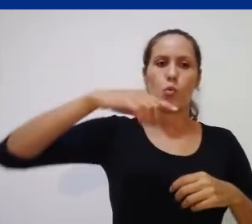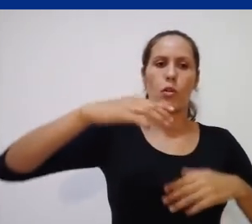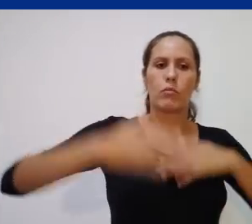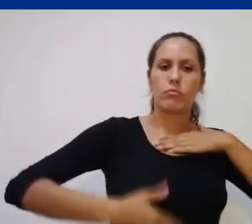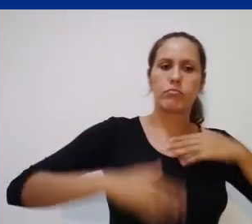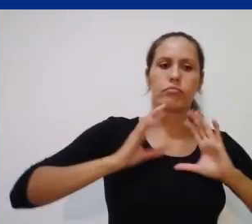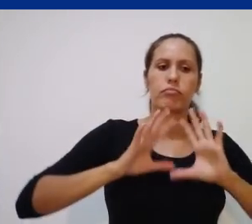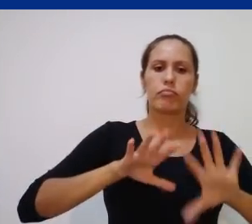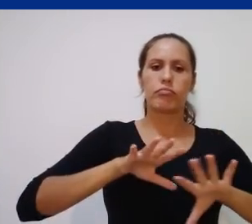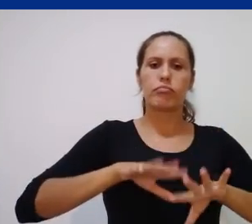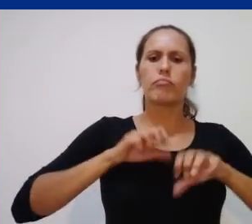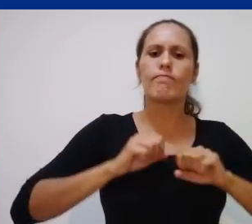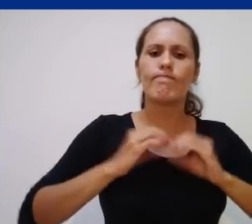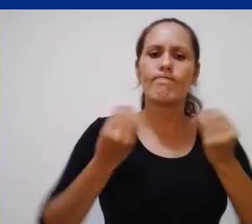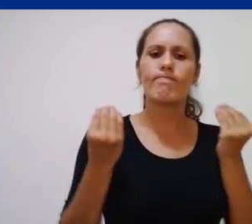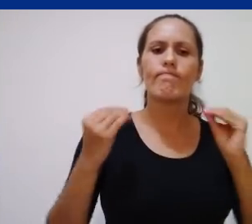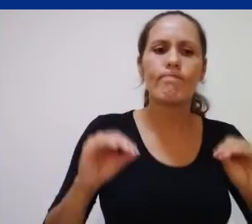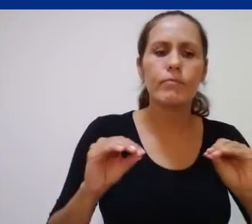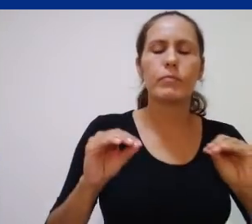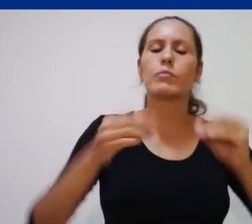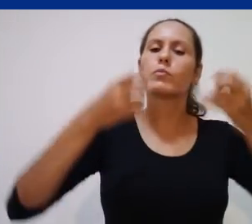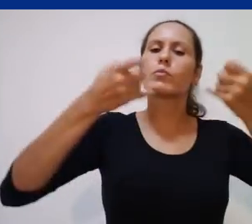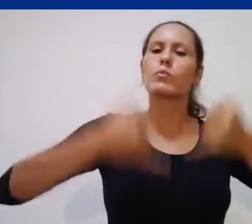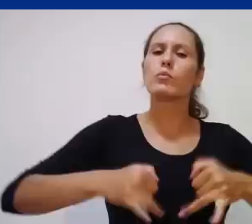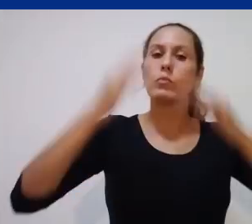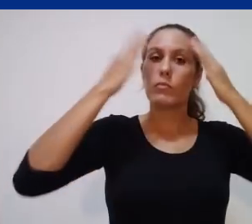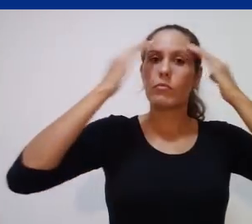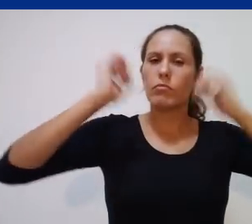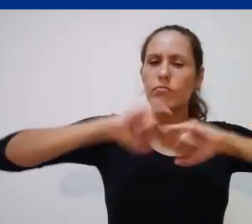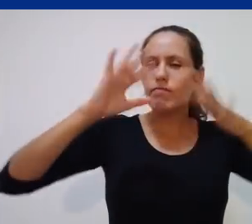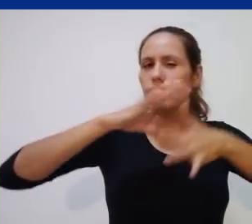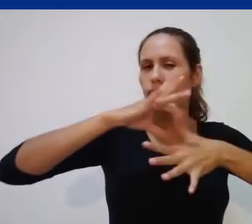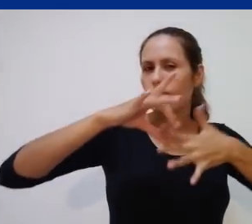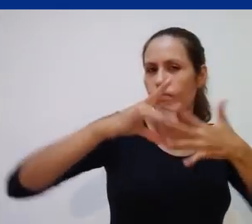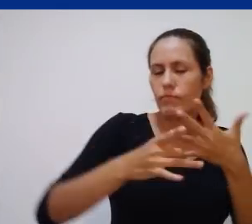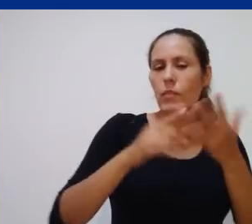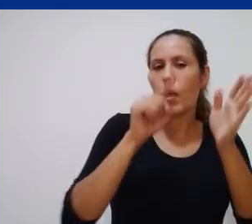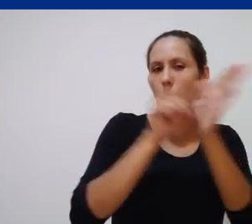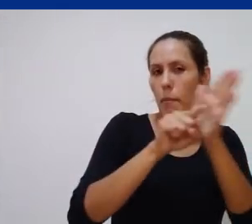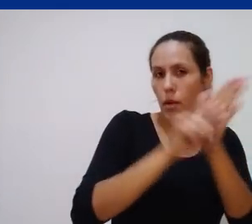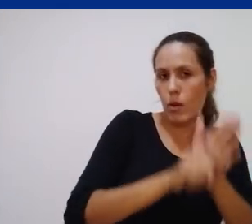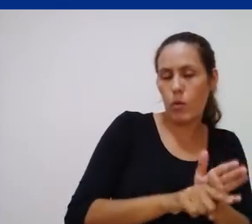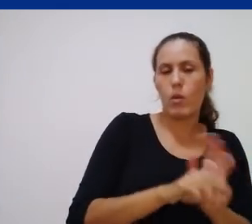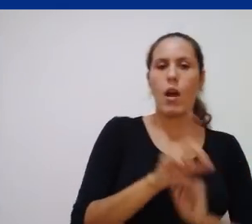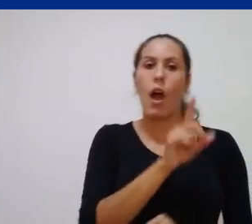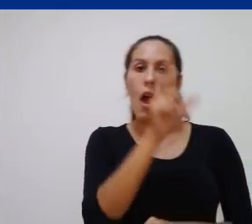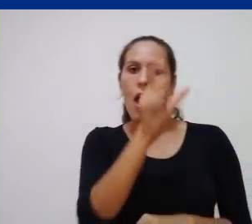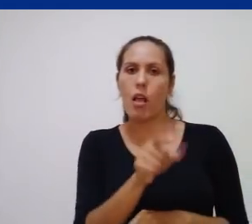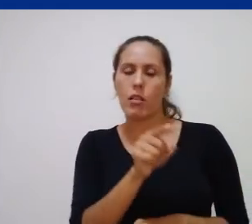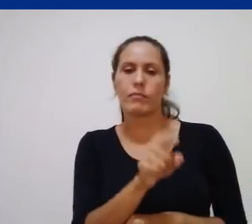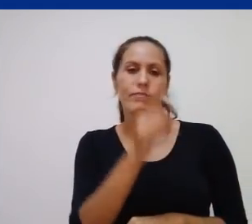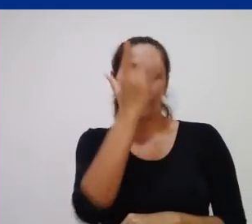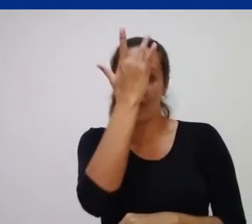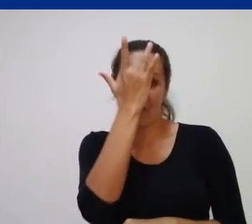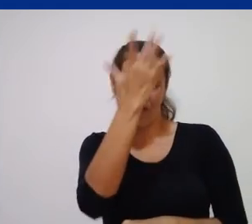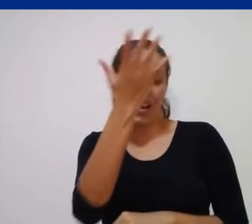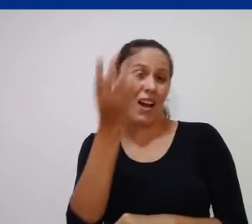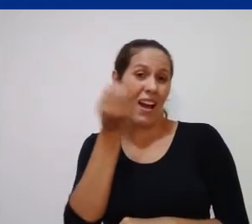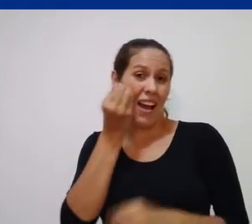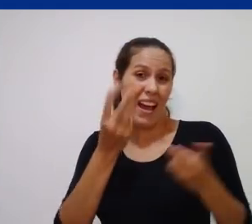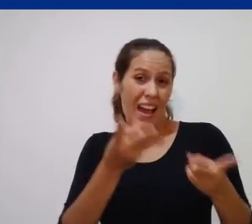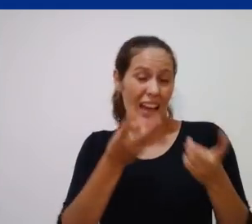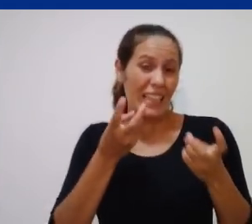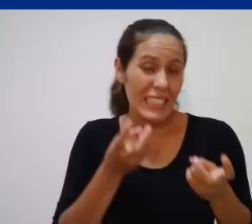proporcionando uma compreensão mais detalhada das perguntas da pesquisa. Ela não facilita a análise dos resultados. Já